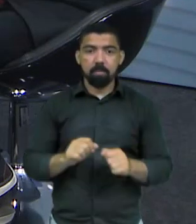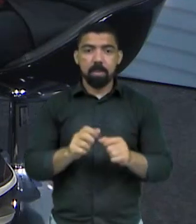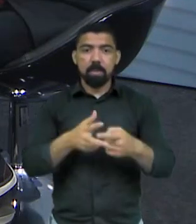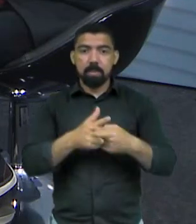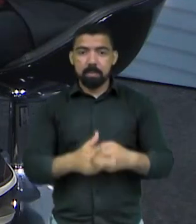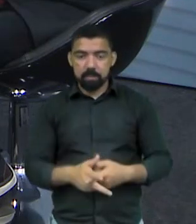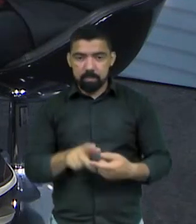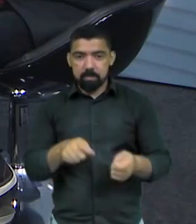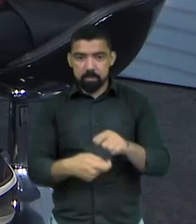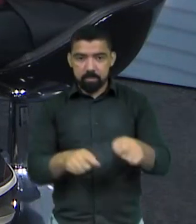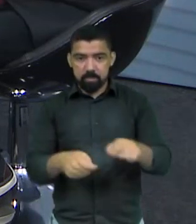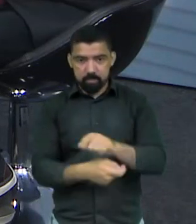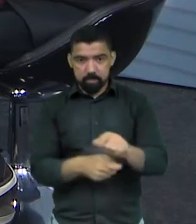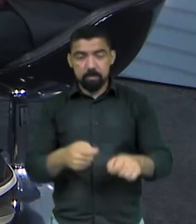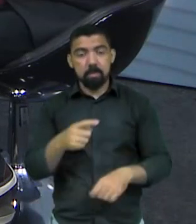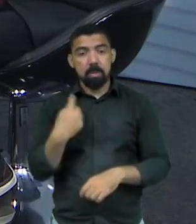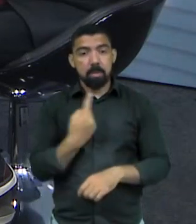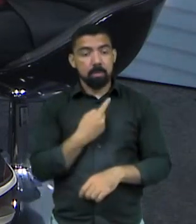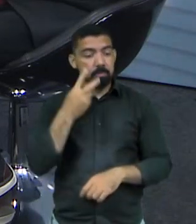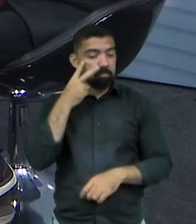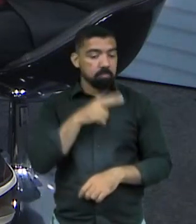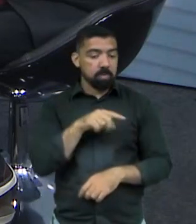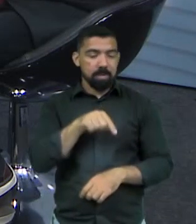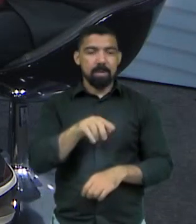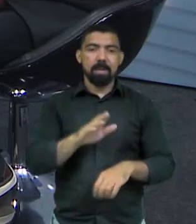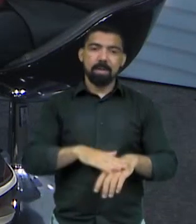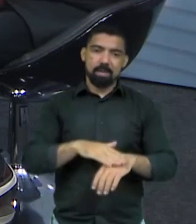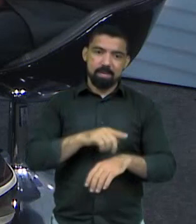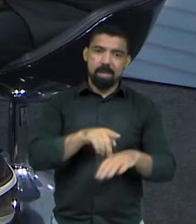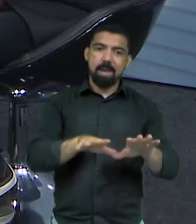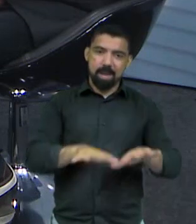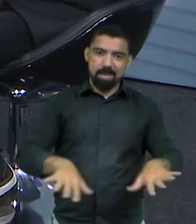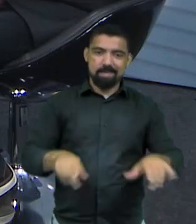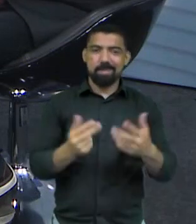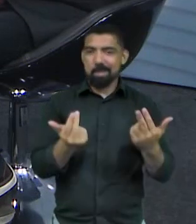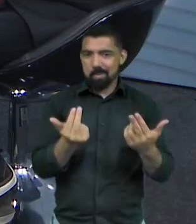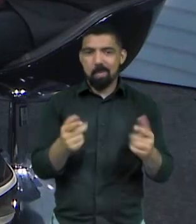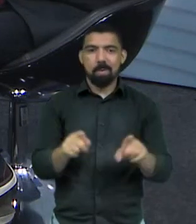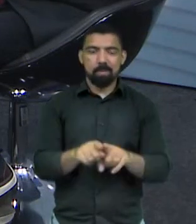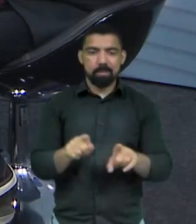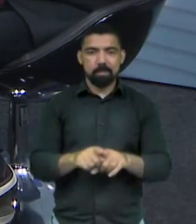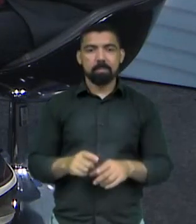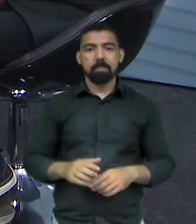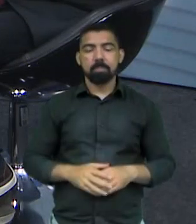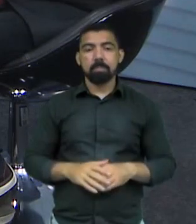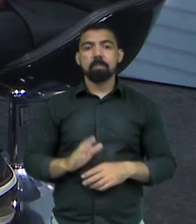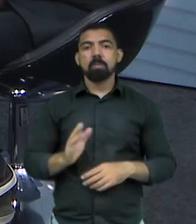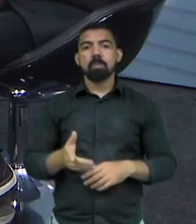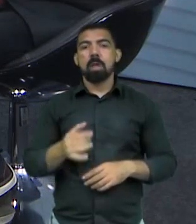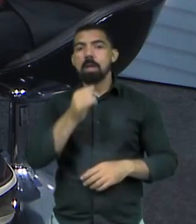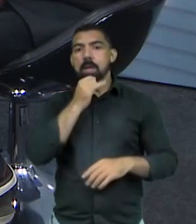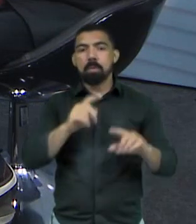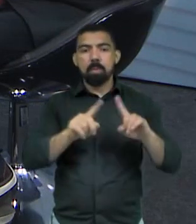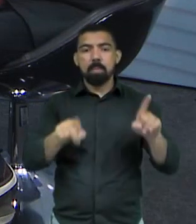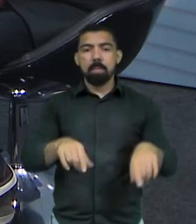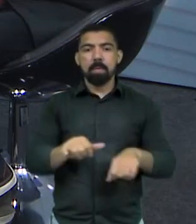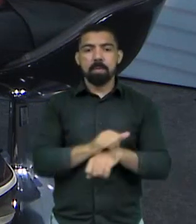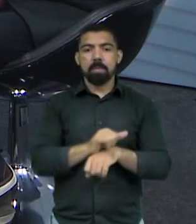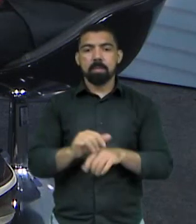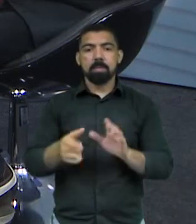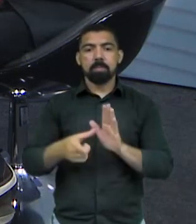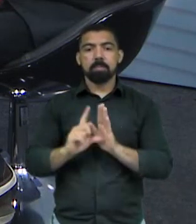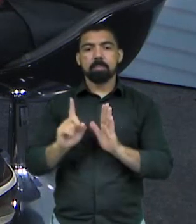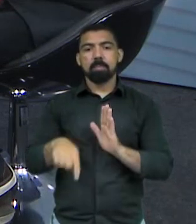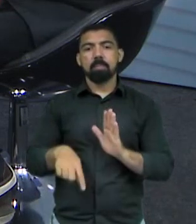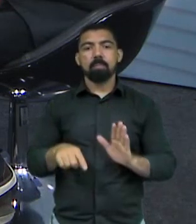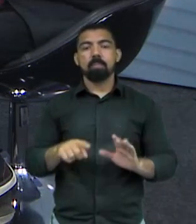É assim que a gente enxerga o plano. O plano não pode ser pensado, e isso eu acho que desgastou muito os planejamentos estratégicos, como uma